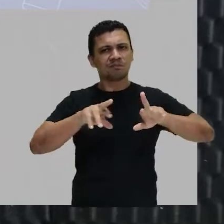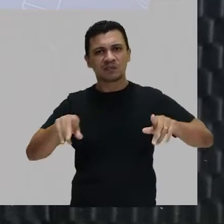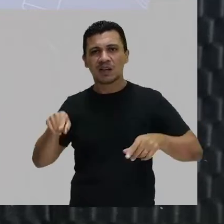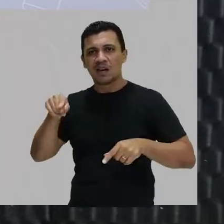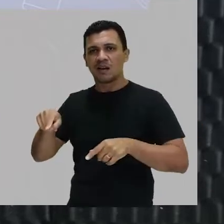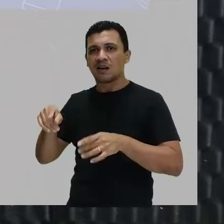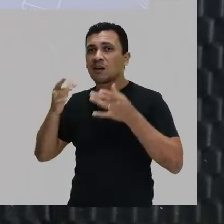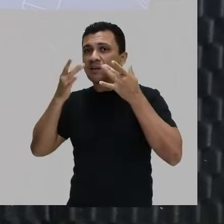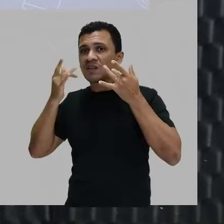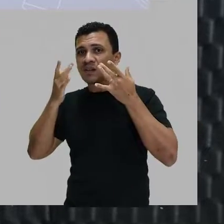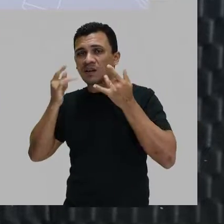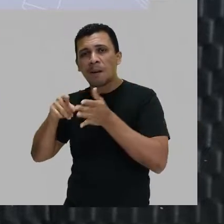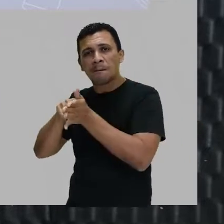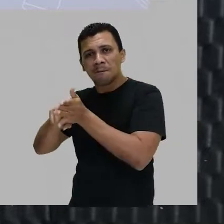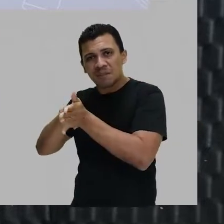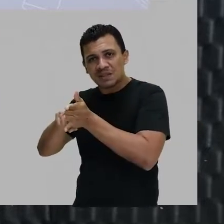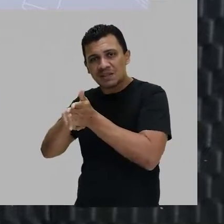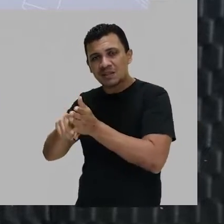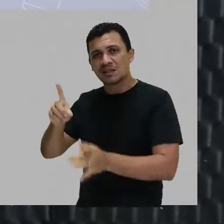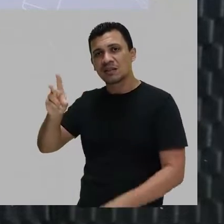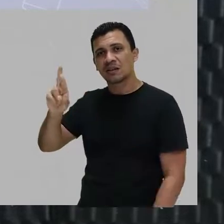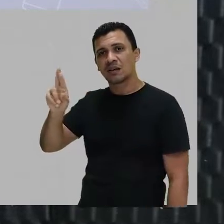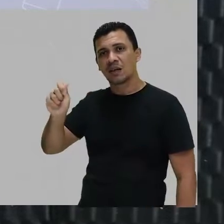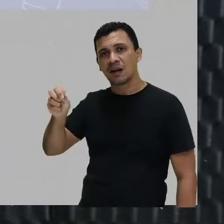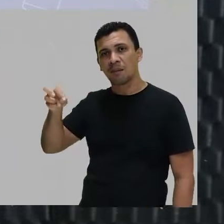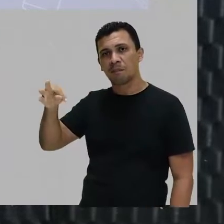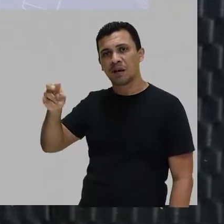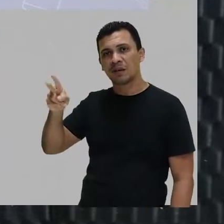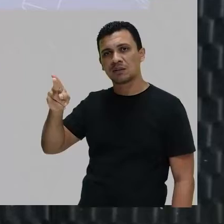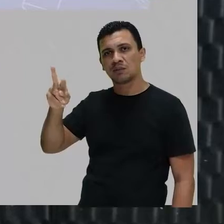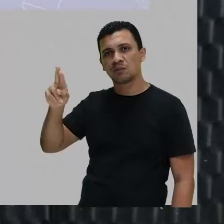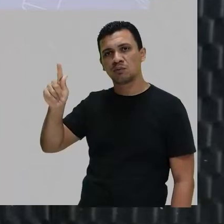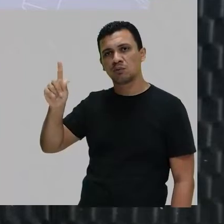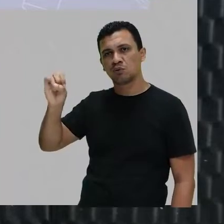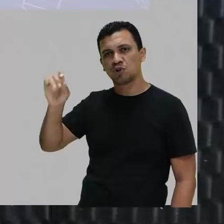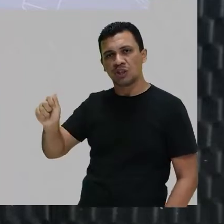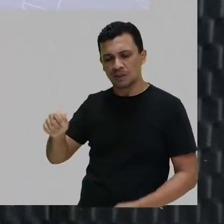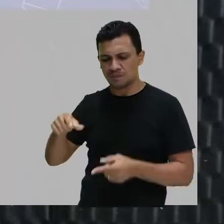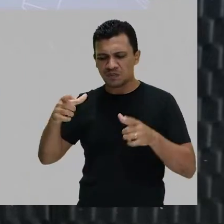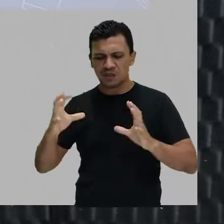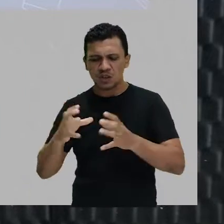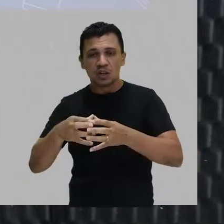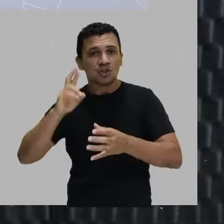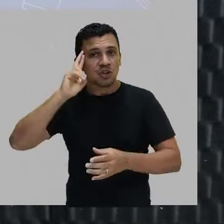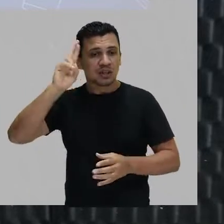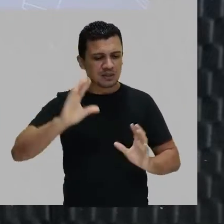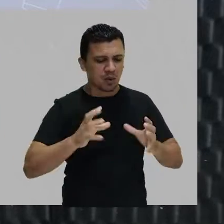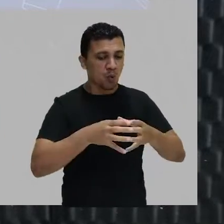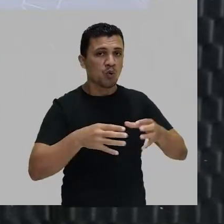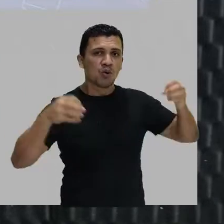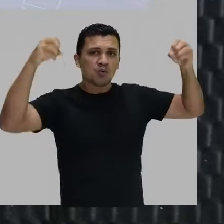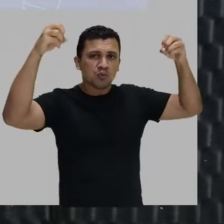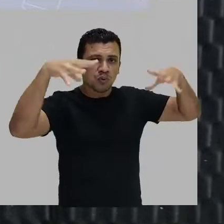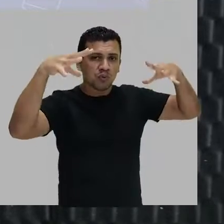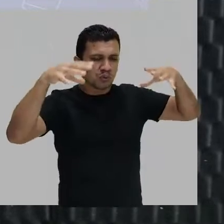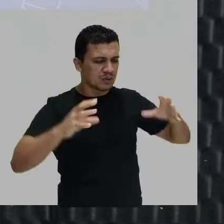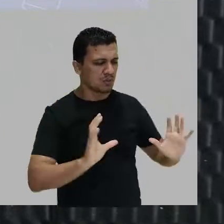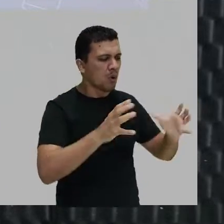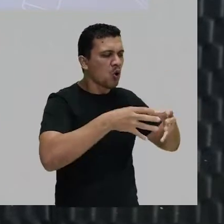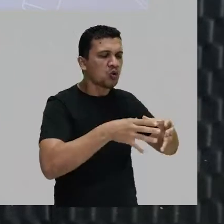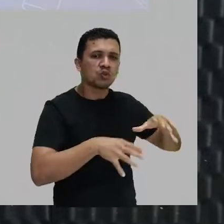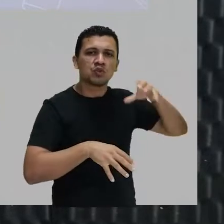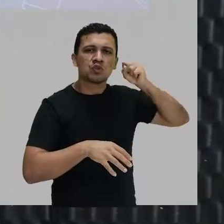pesquisem sobre na plataforma Gonçalves Dias, essa aula. Direção, iluminação, sonoplastia,